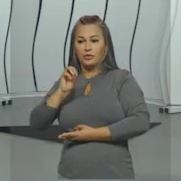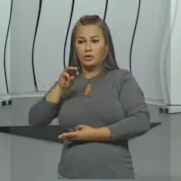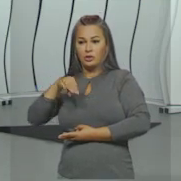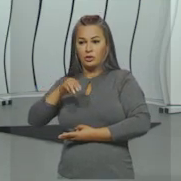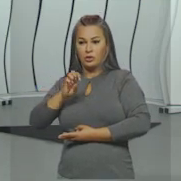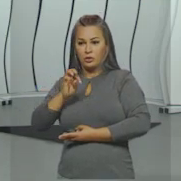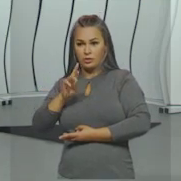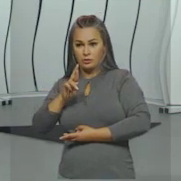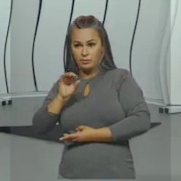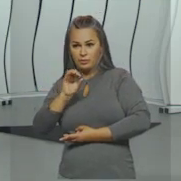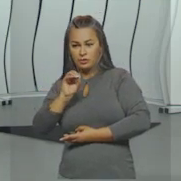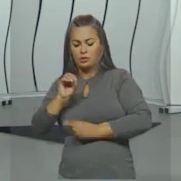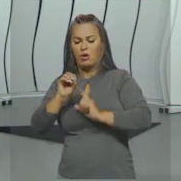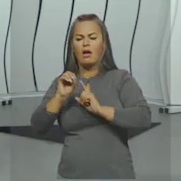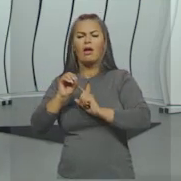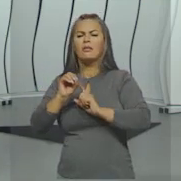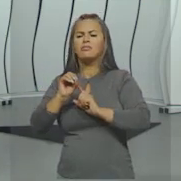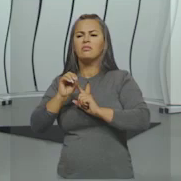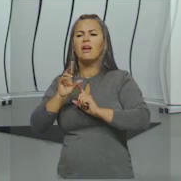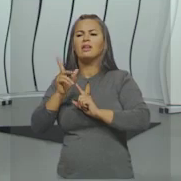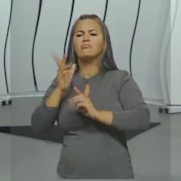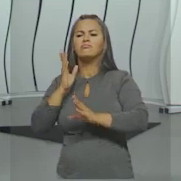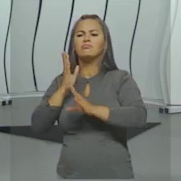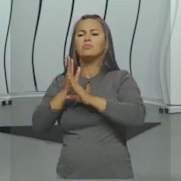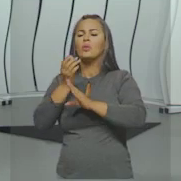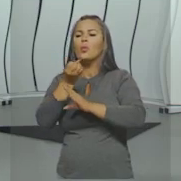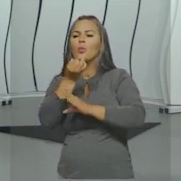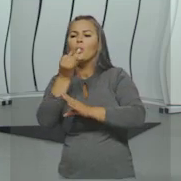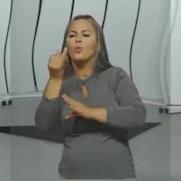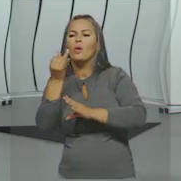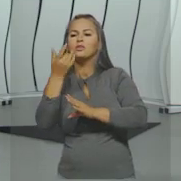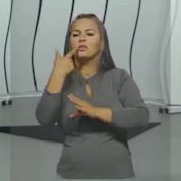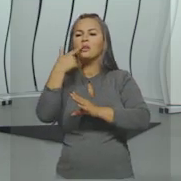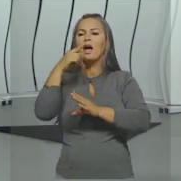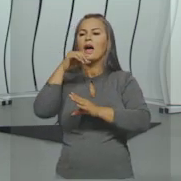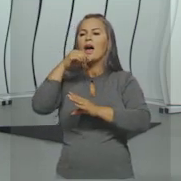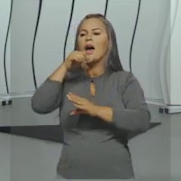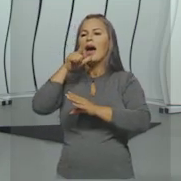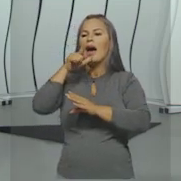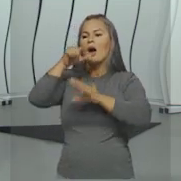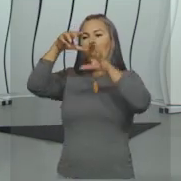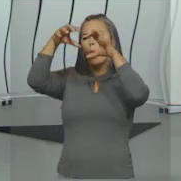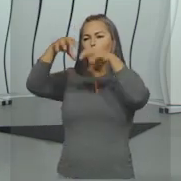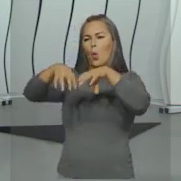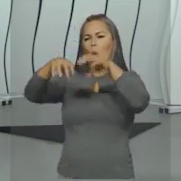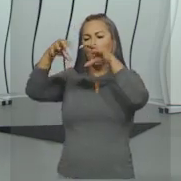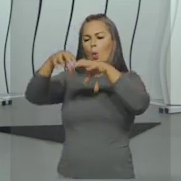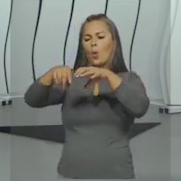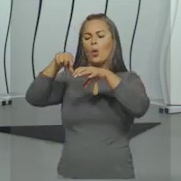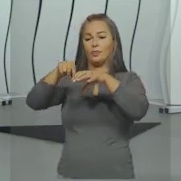fator outra expressão super usada nos jornais quando vai falar de previsão do tempo, né?